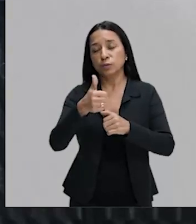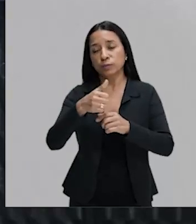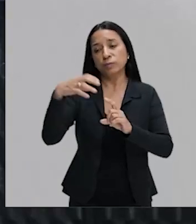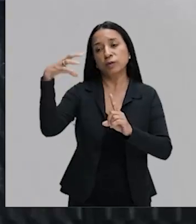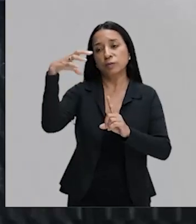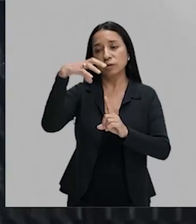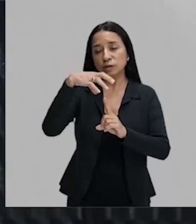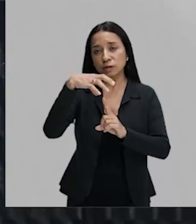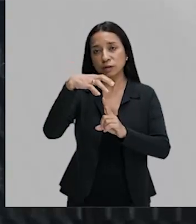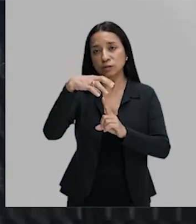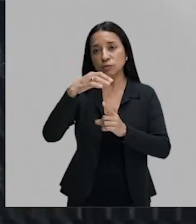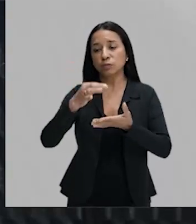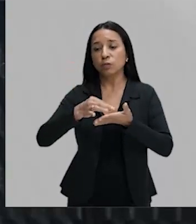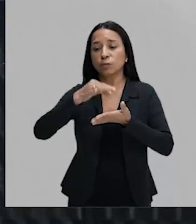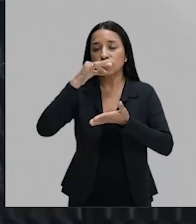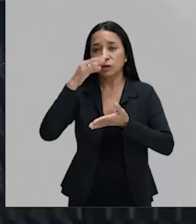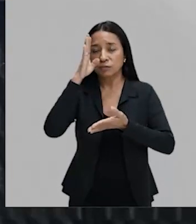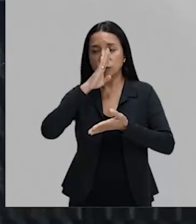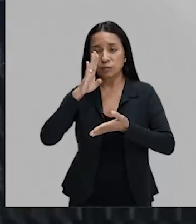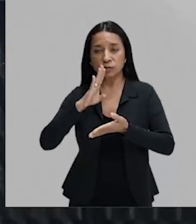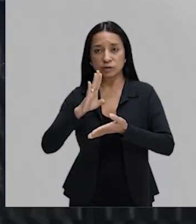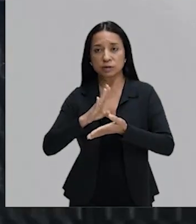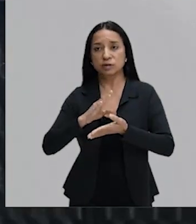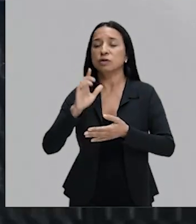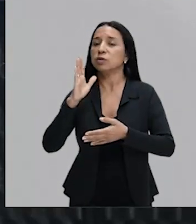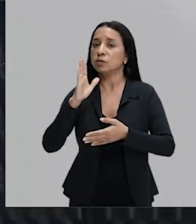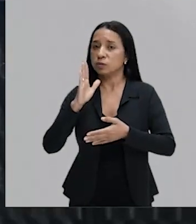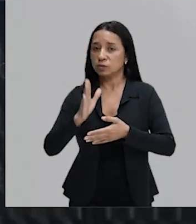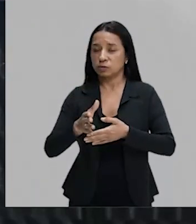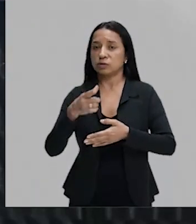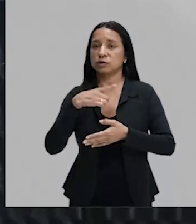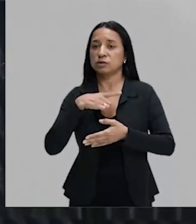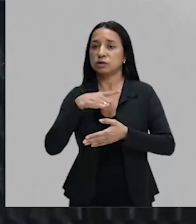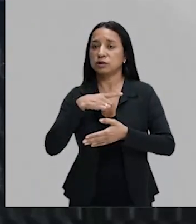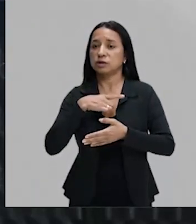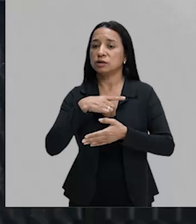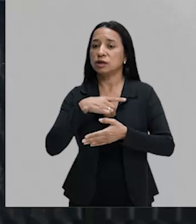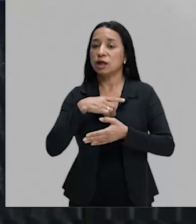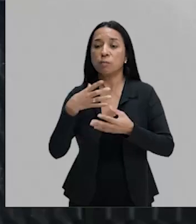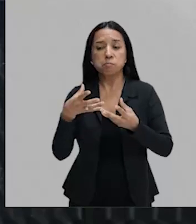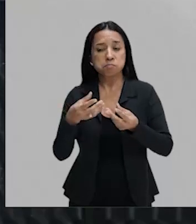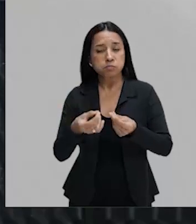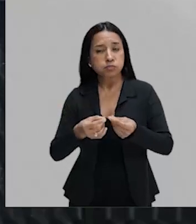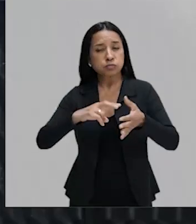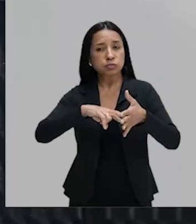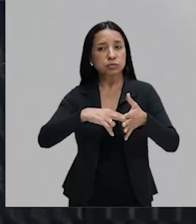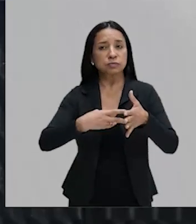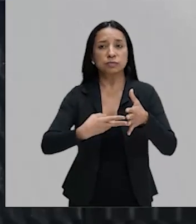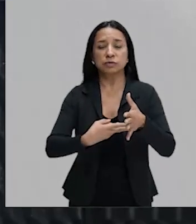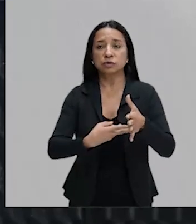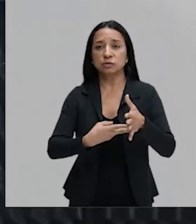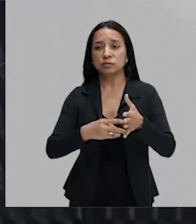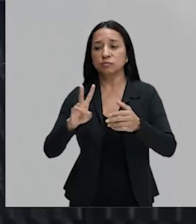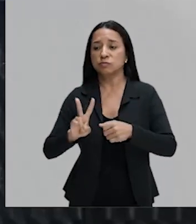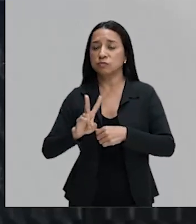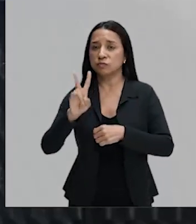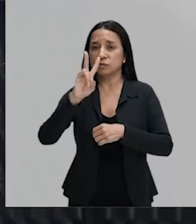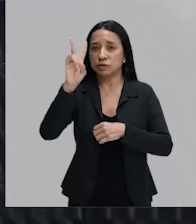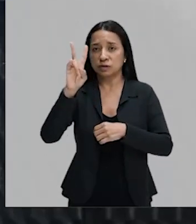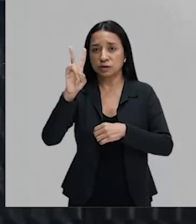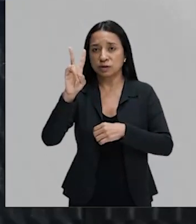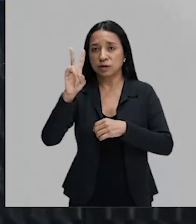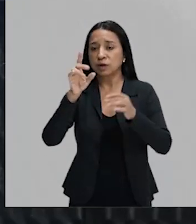o café brasileiro já vinha alcançando volumes significativos, consideráveis